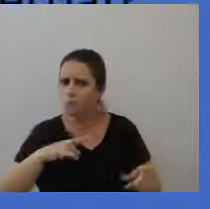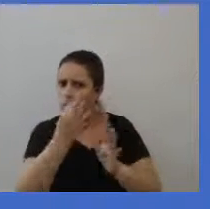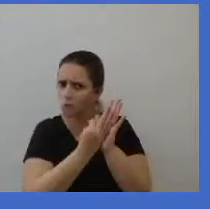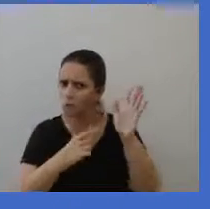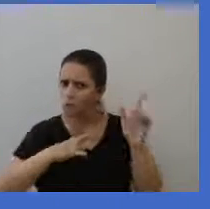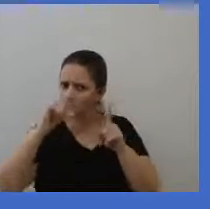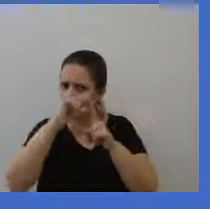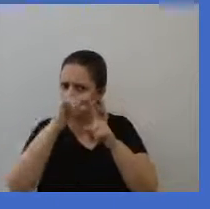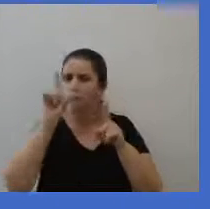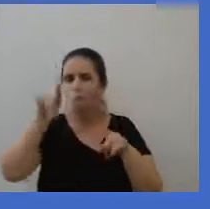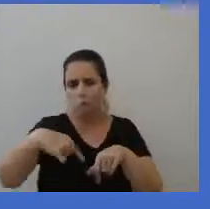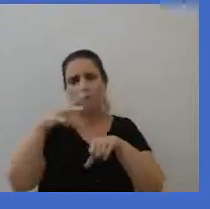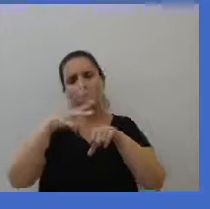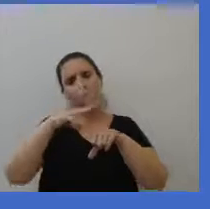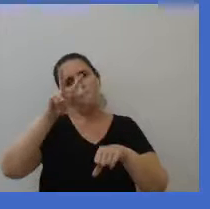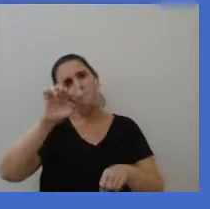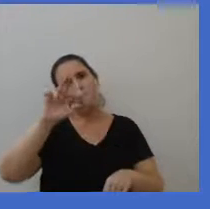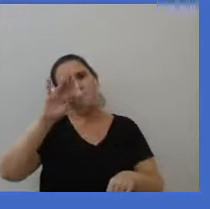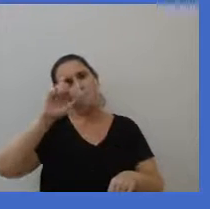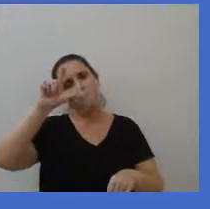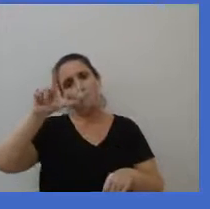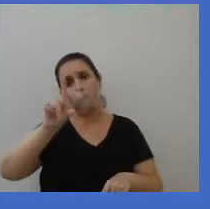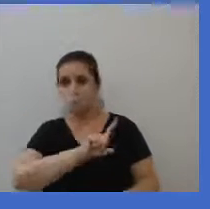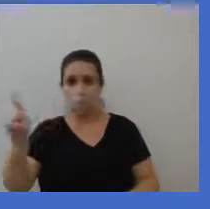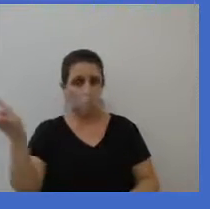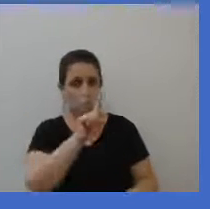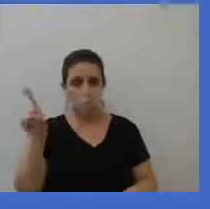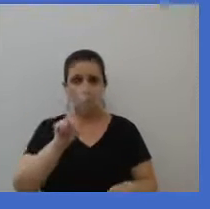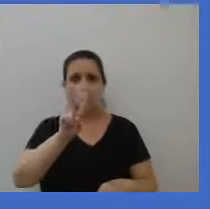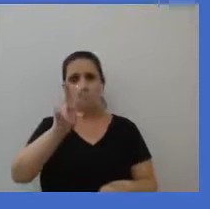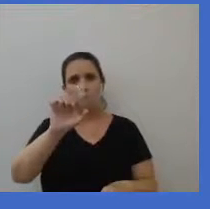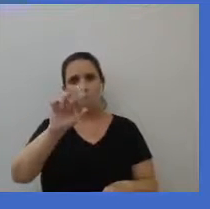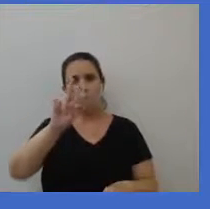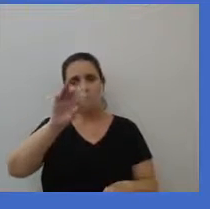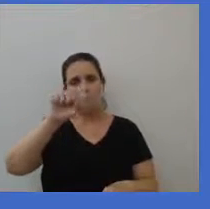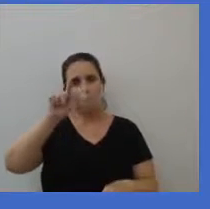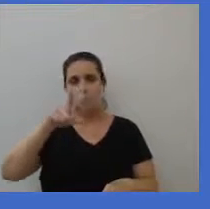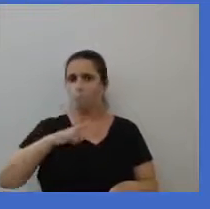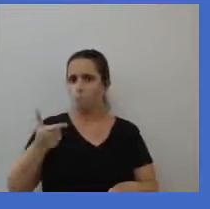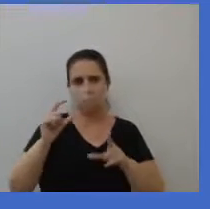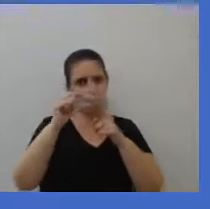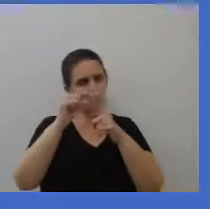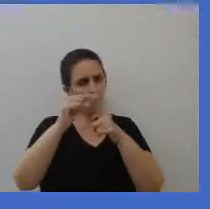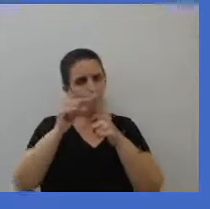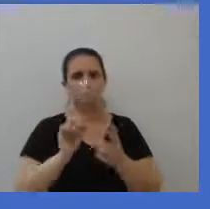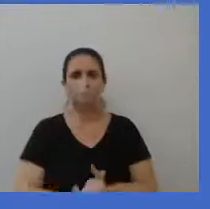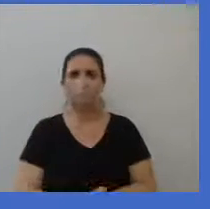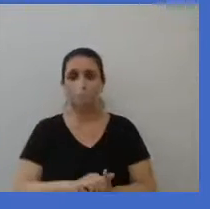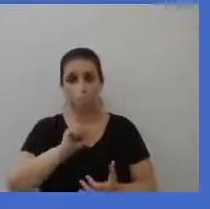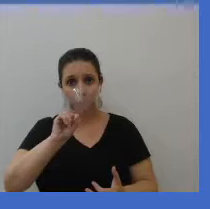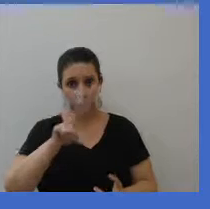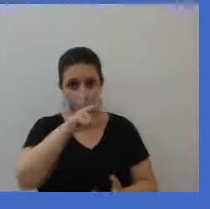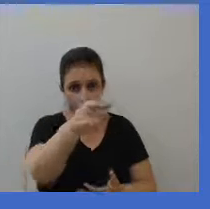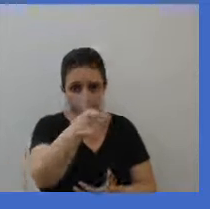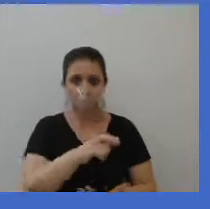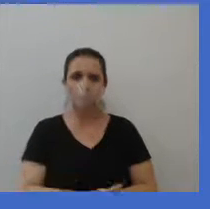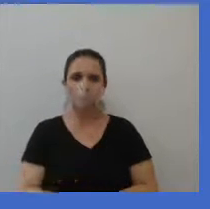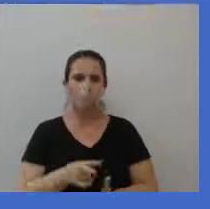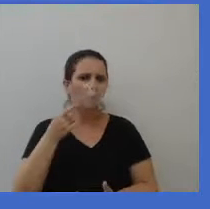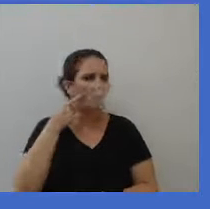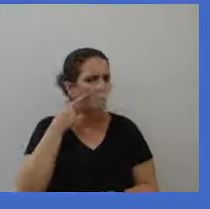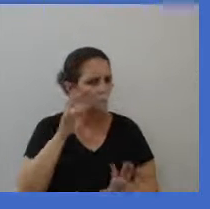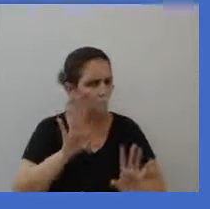chargistas, normalmente são grandes, maravilhosos observadores da realidade. E aí, professor, a gente vai